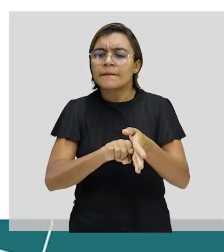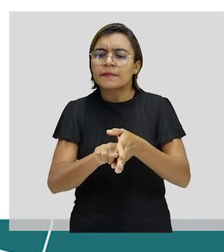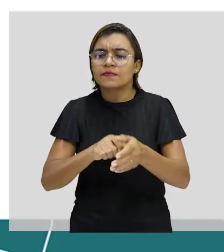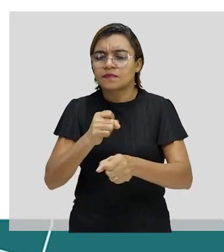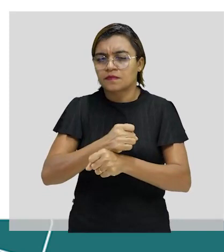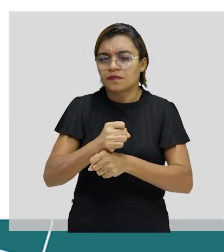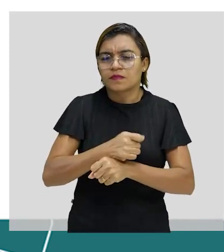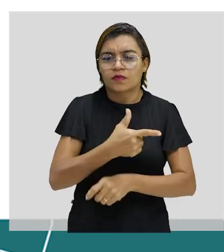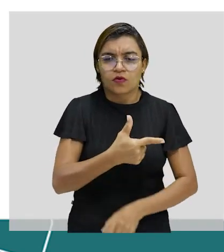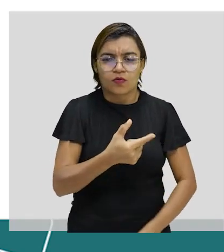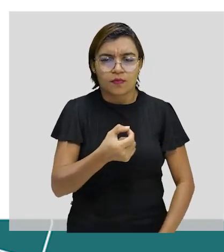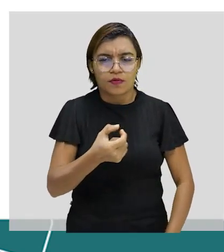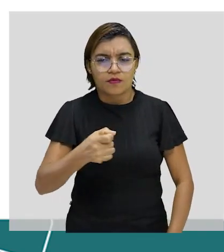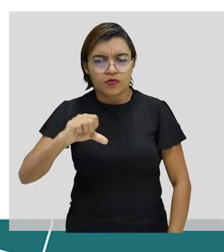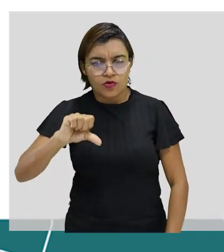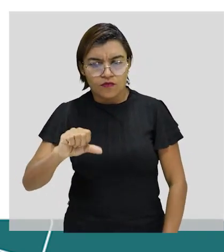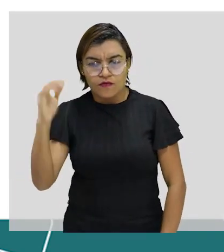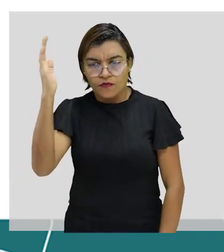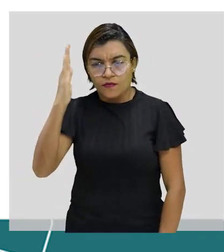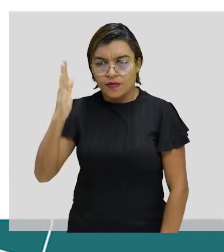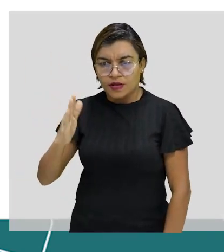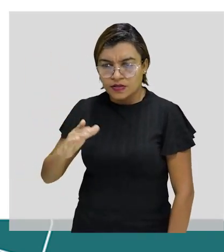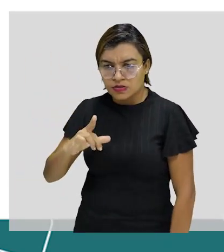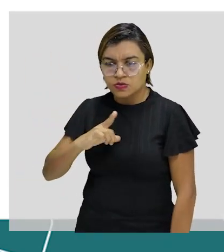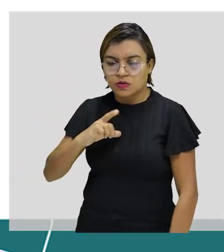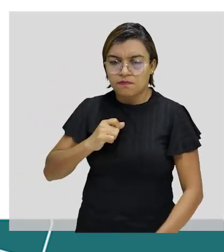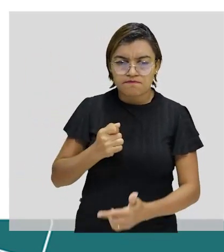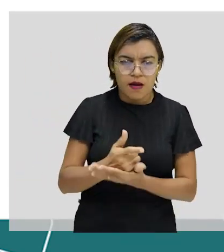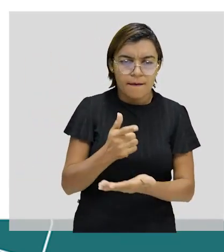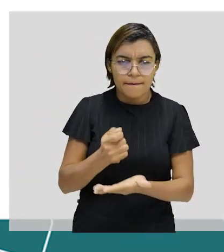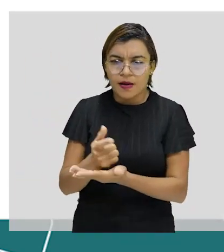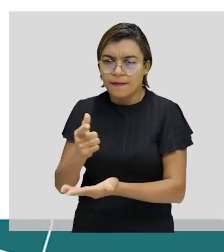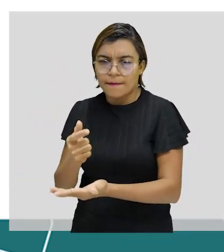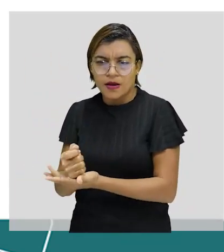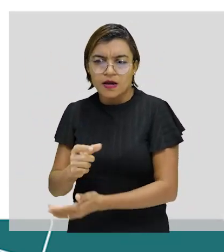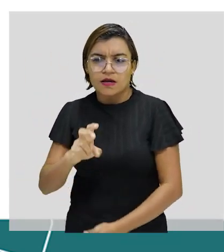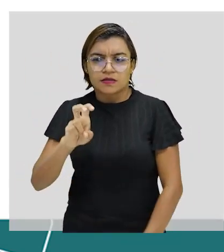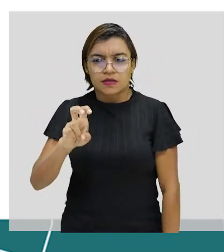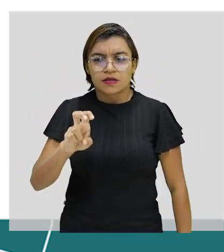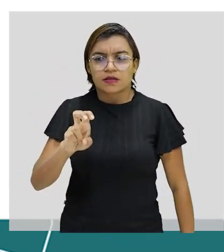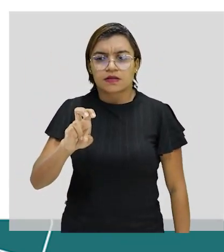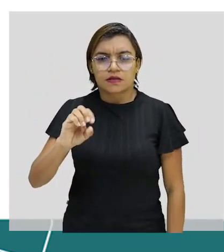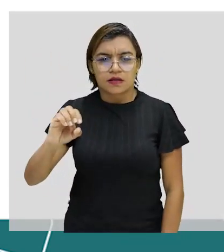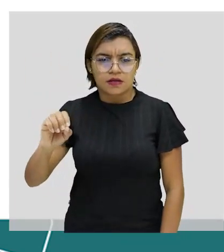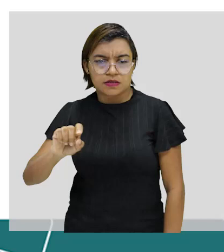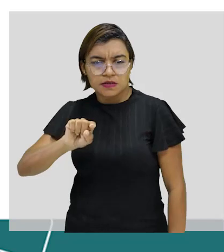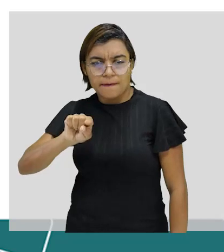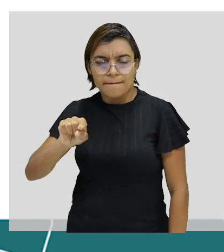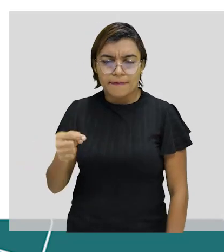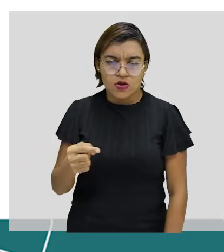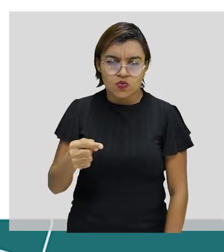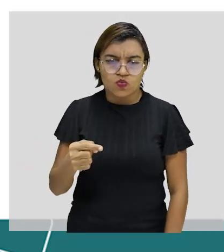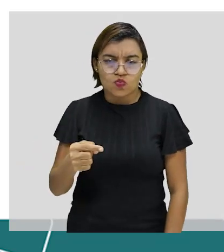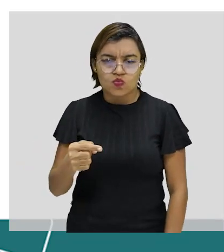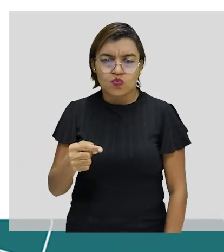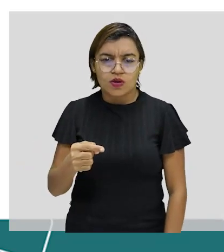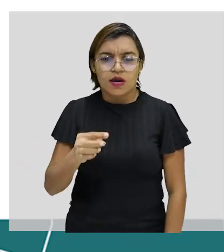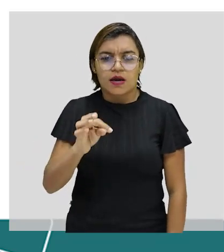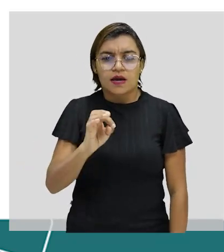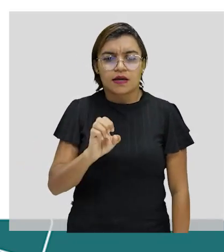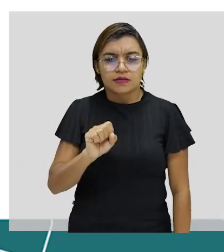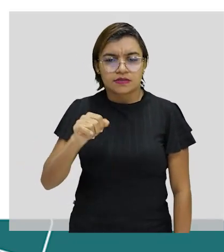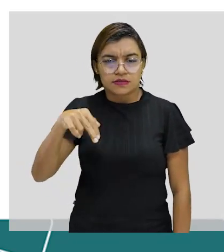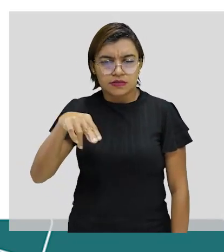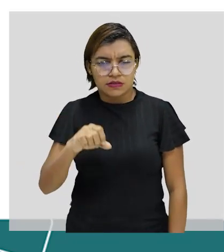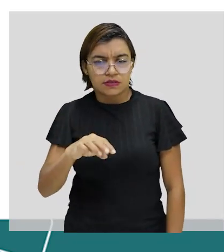pesquisas, em 2009, o Brasil consumiu mais de 500 mil toneladas de resinas PET, certo?